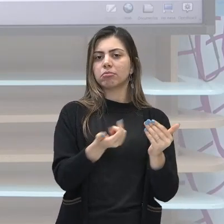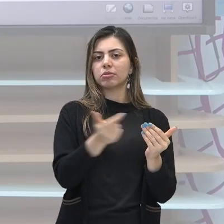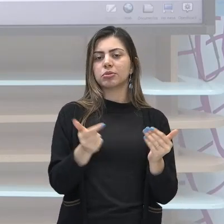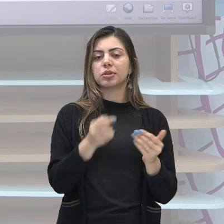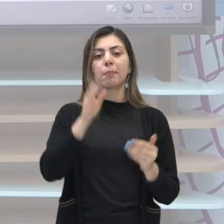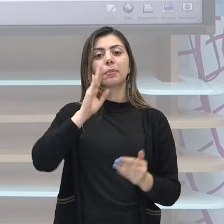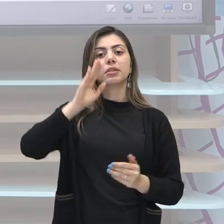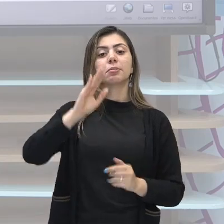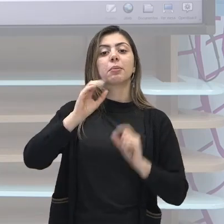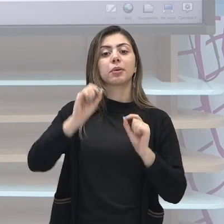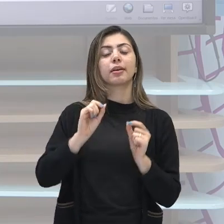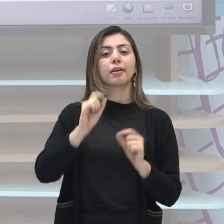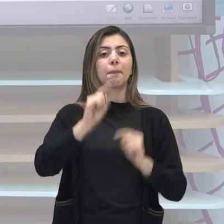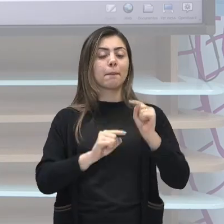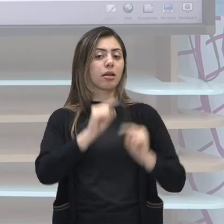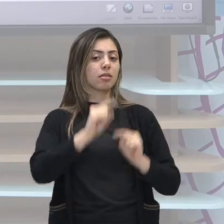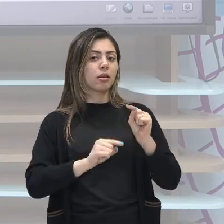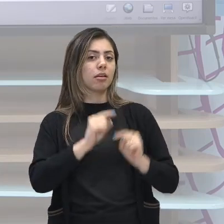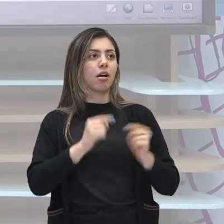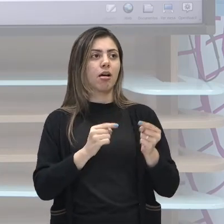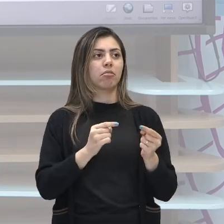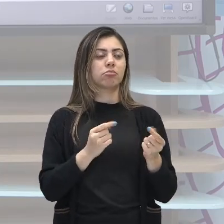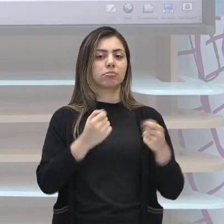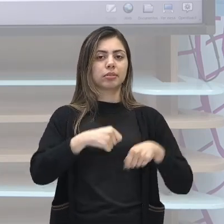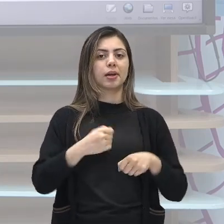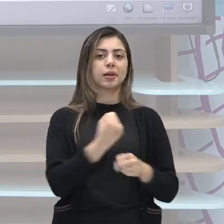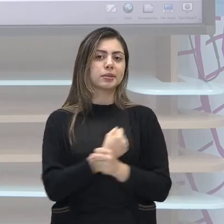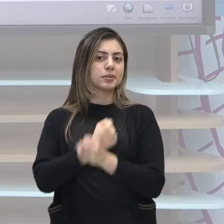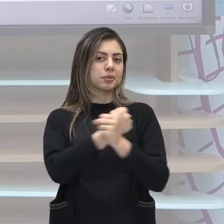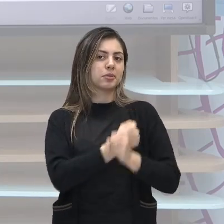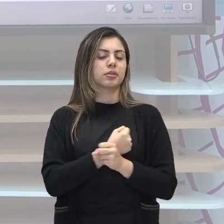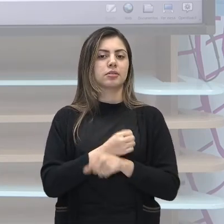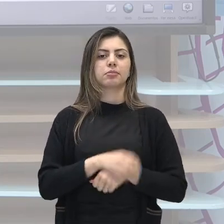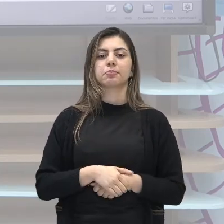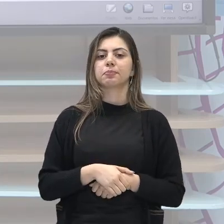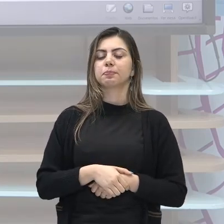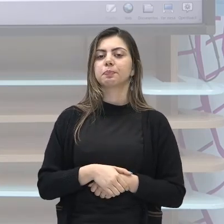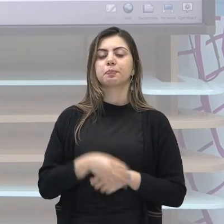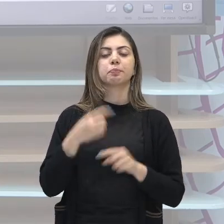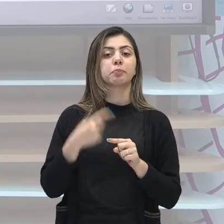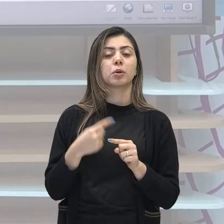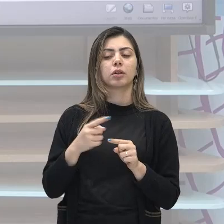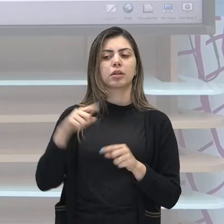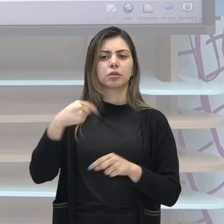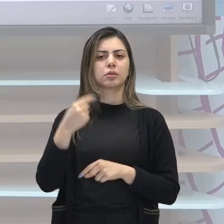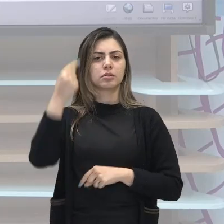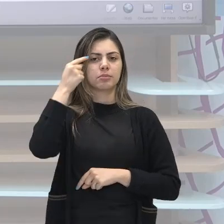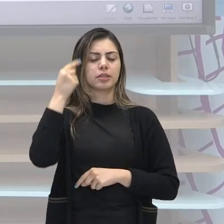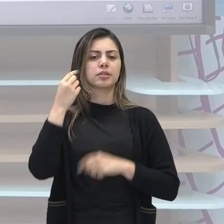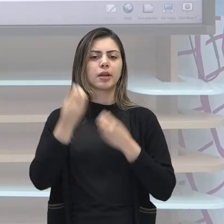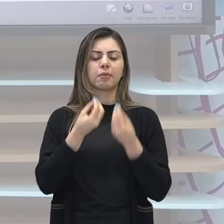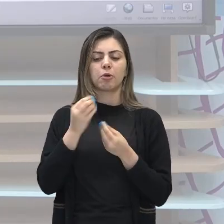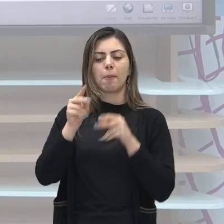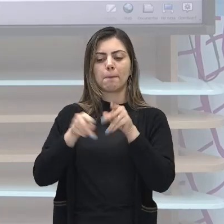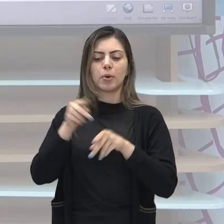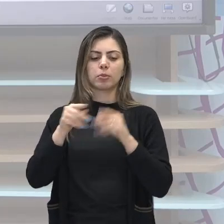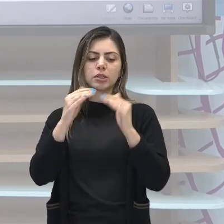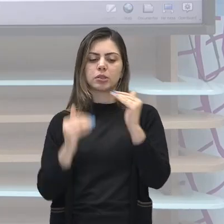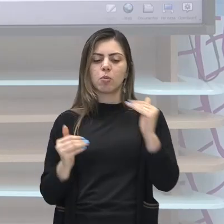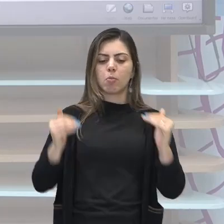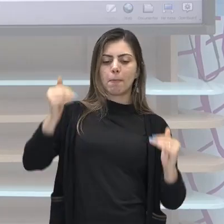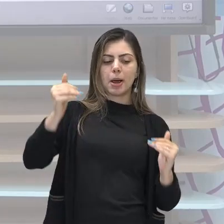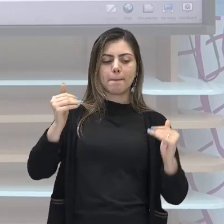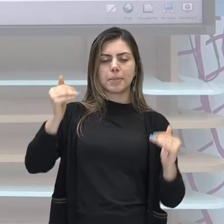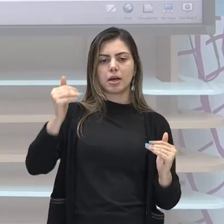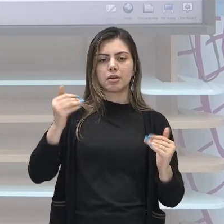principalmente o quê? O armamento bélico. Porque essa visão, né, de um povo melhor que o outro, ela vai